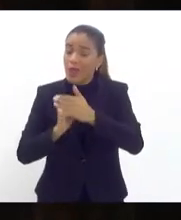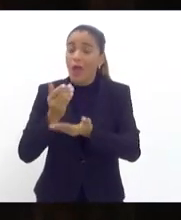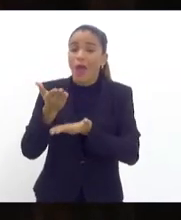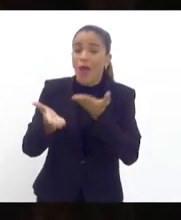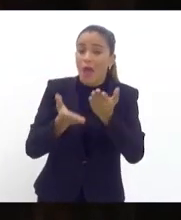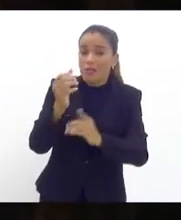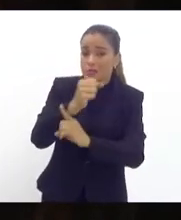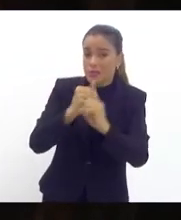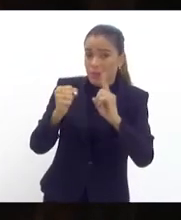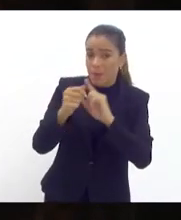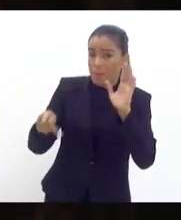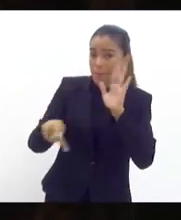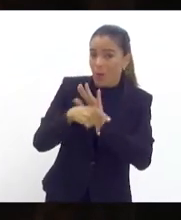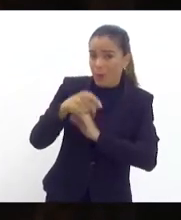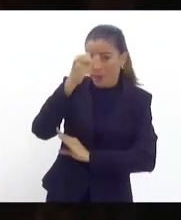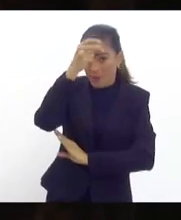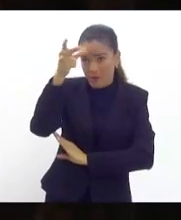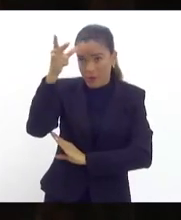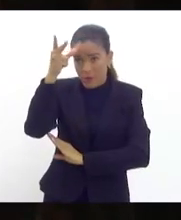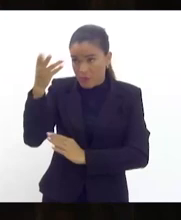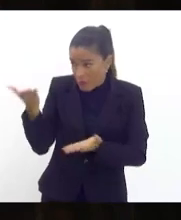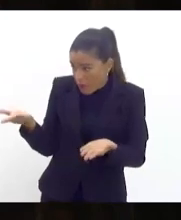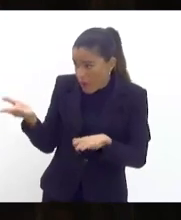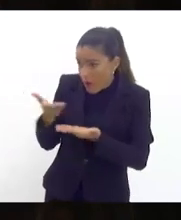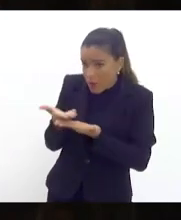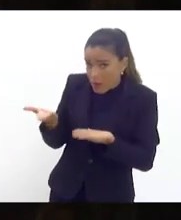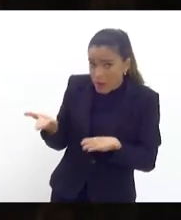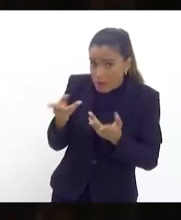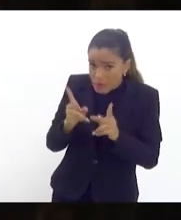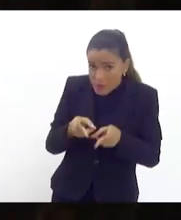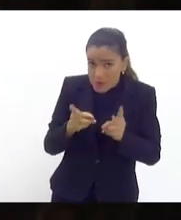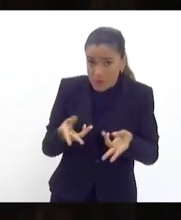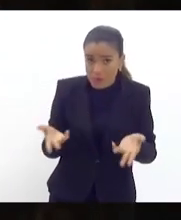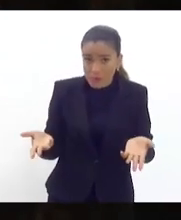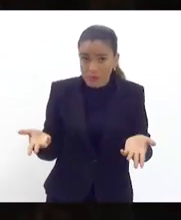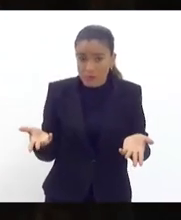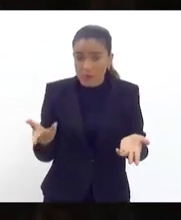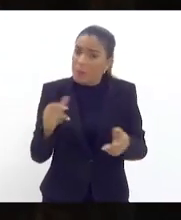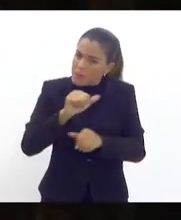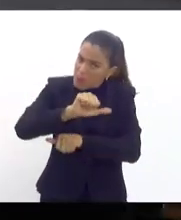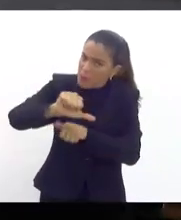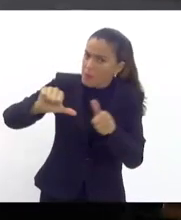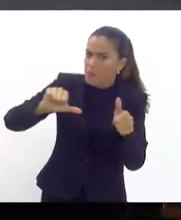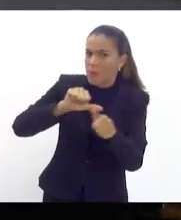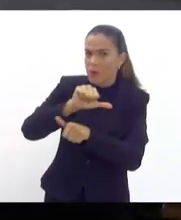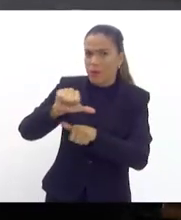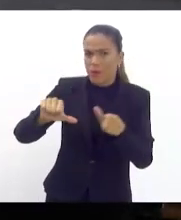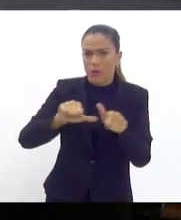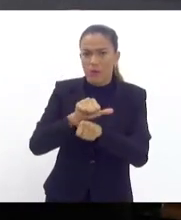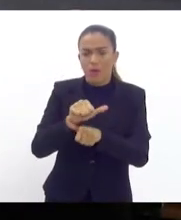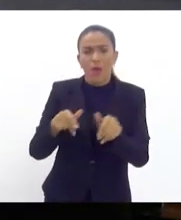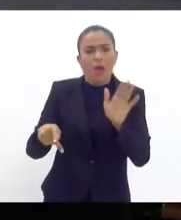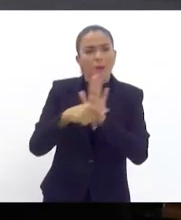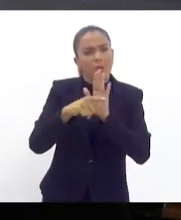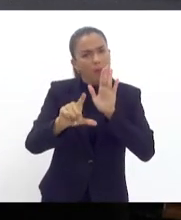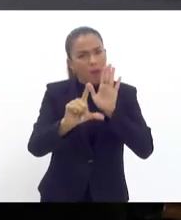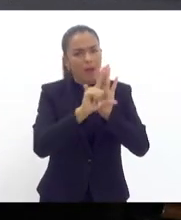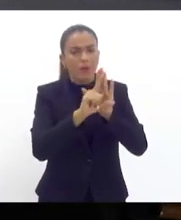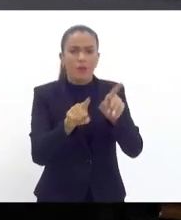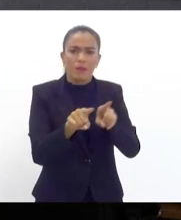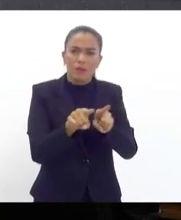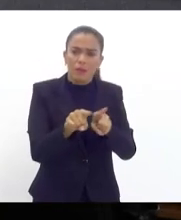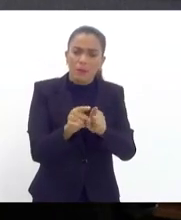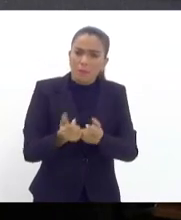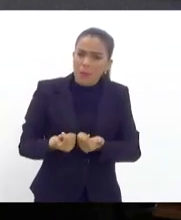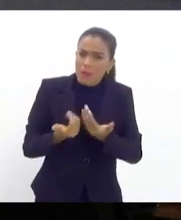da prefeitura então nós estamos aqui exatamente para discutir isso pra minha próprias leis para